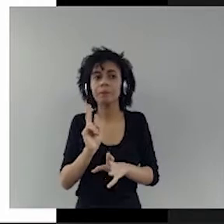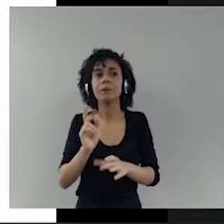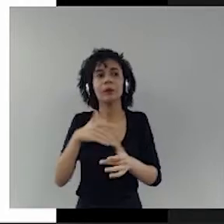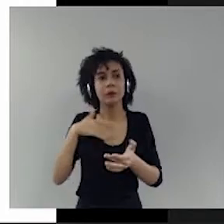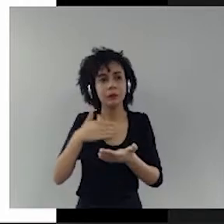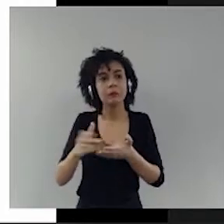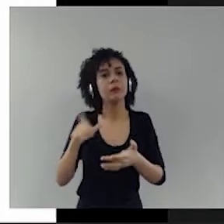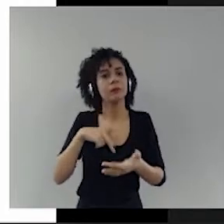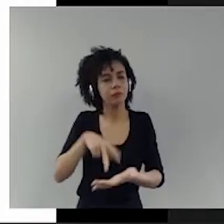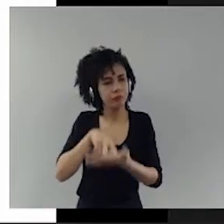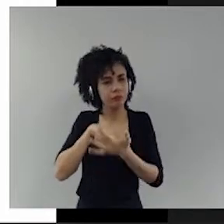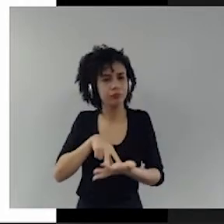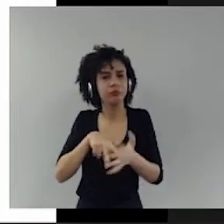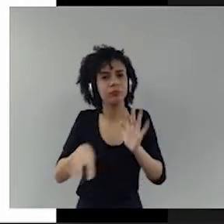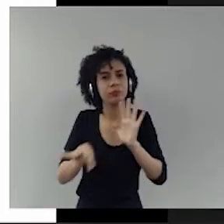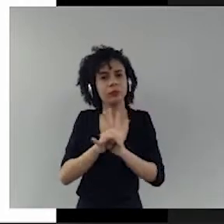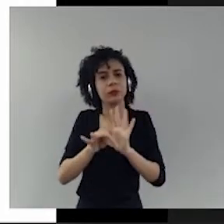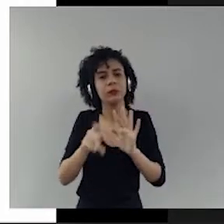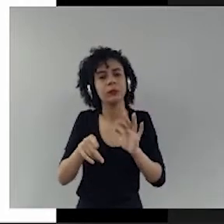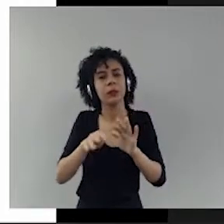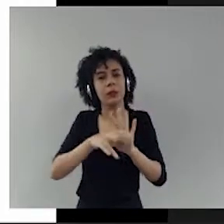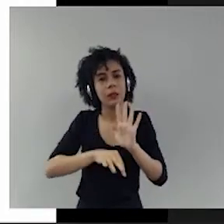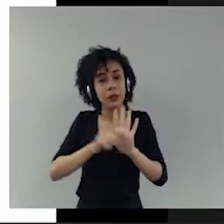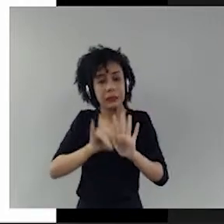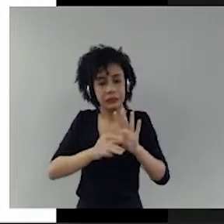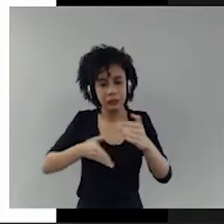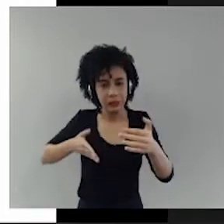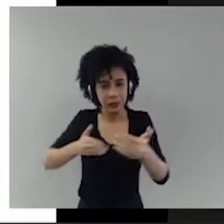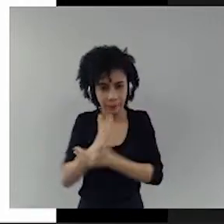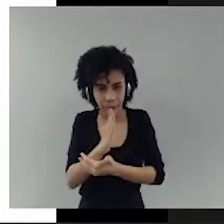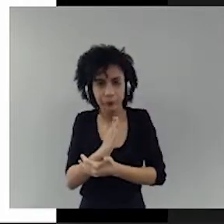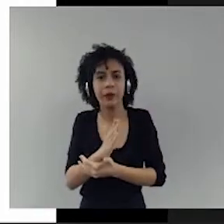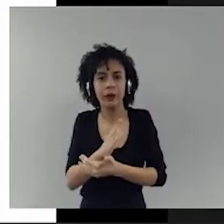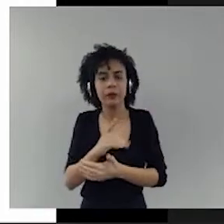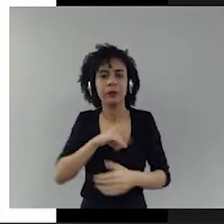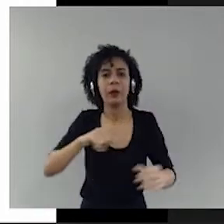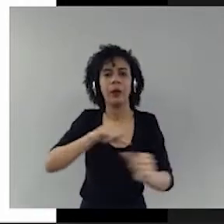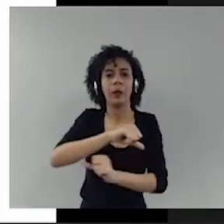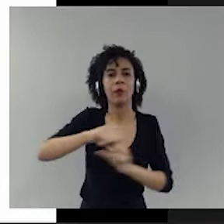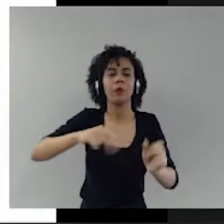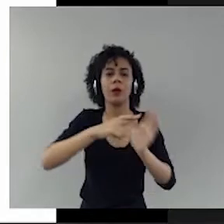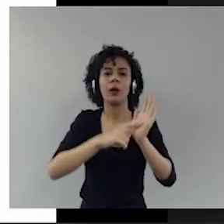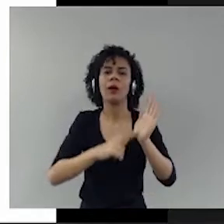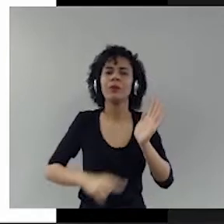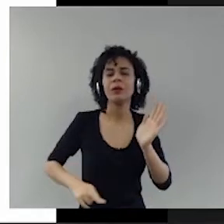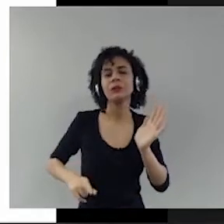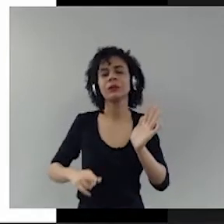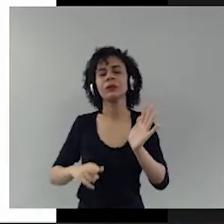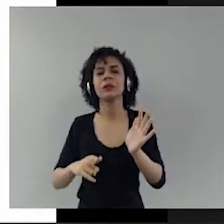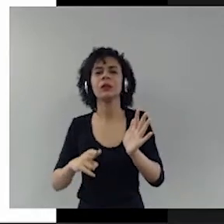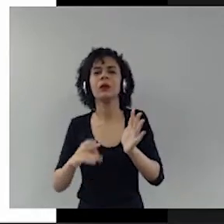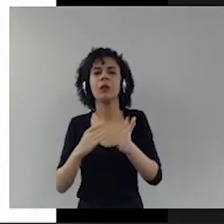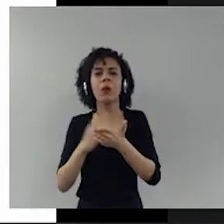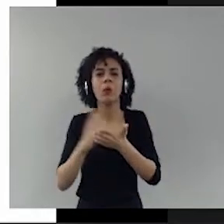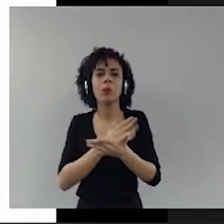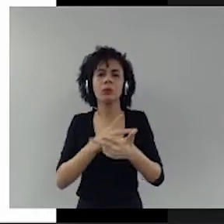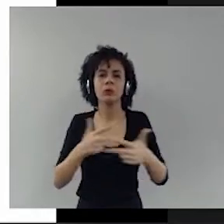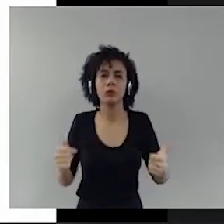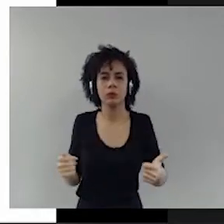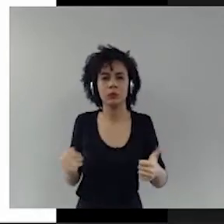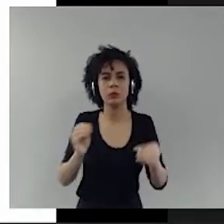segue vigente no seu texto original se for sancionada vai vai ter uma alteração de redação em alguns alguns dos